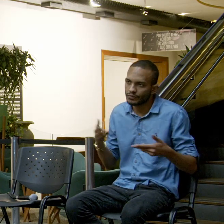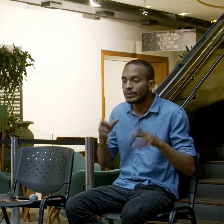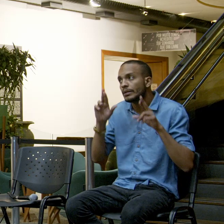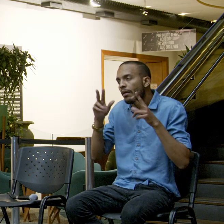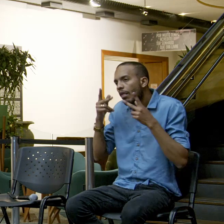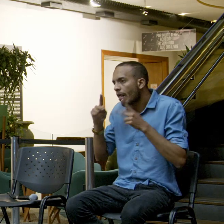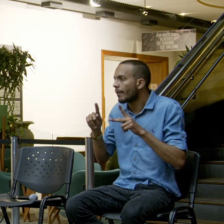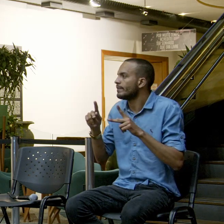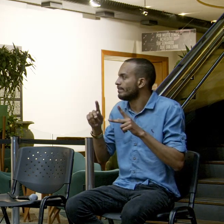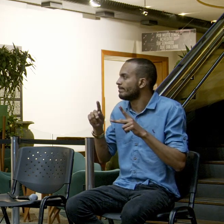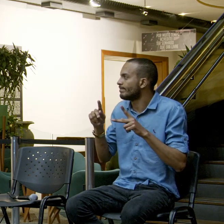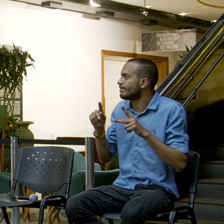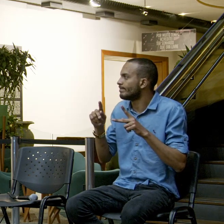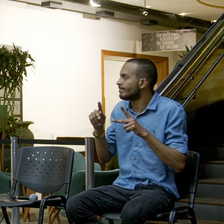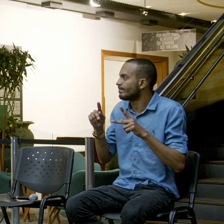espera que ela